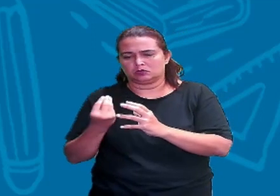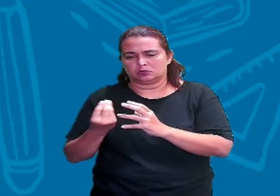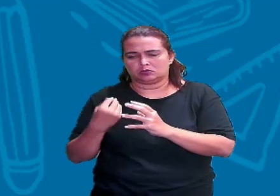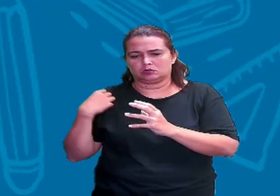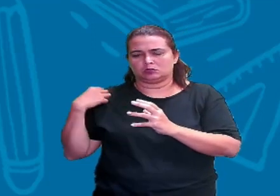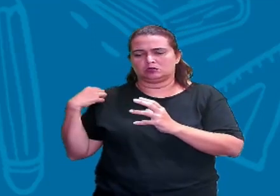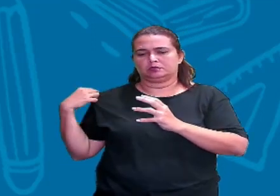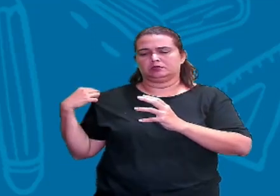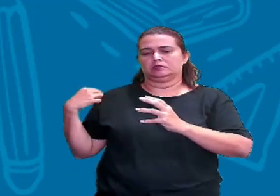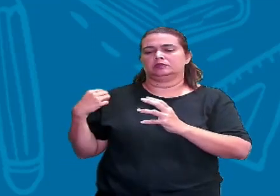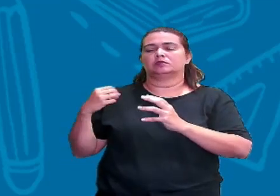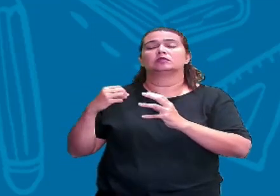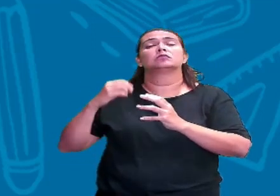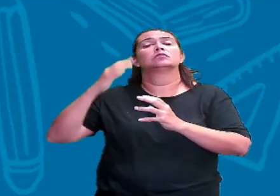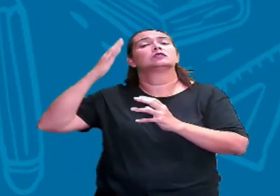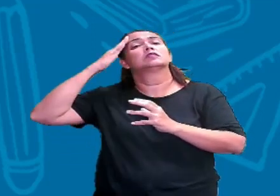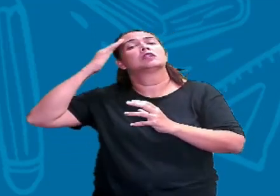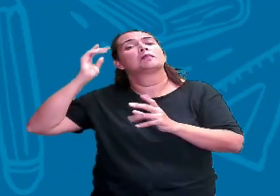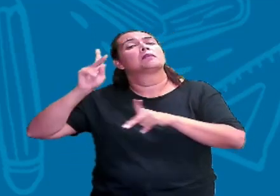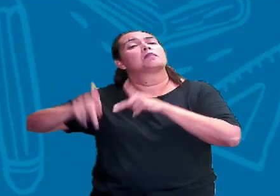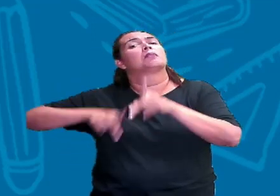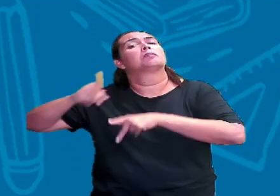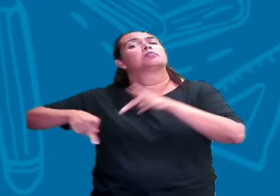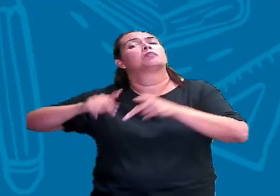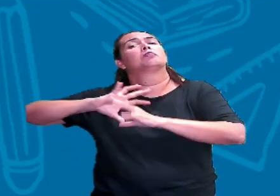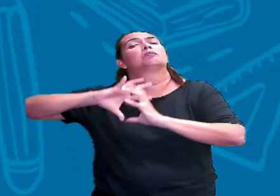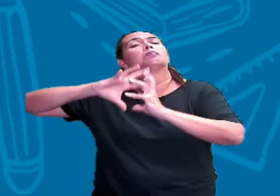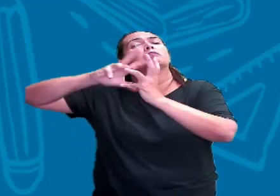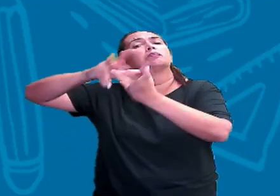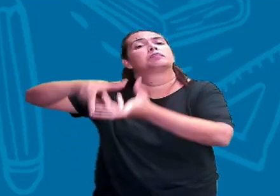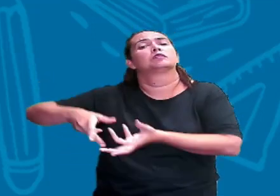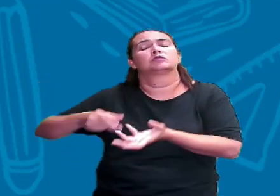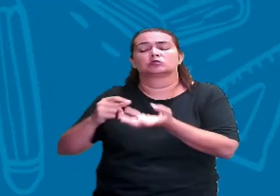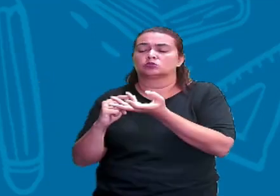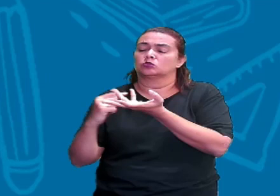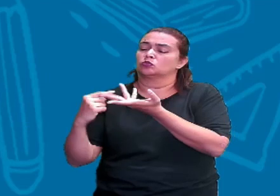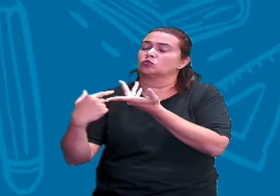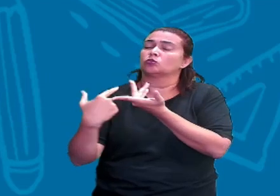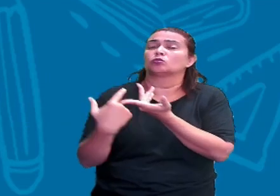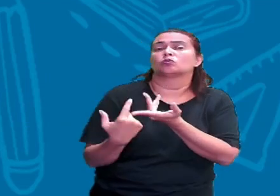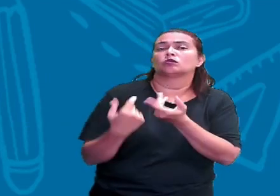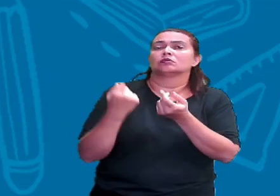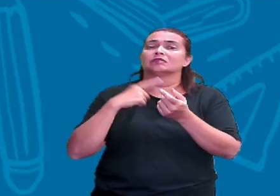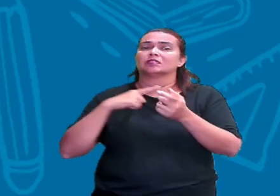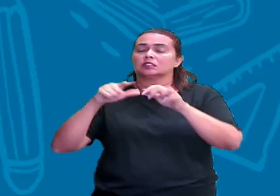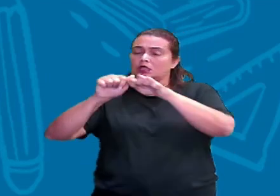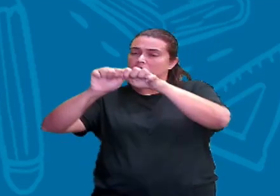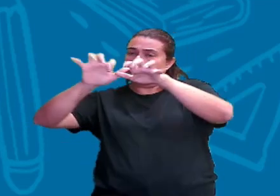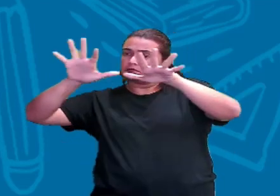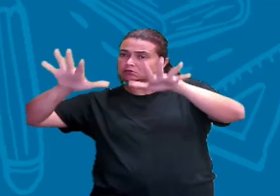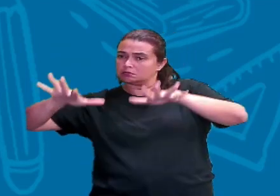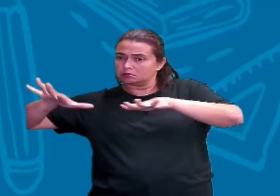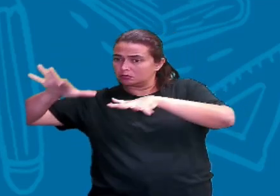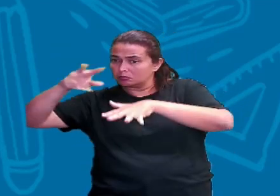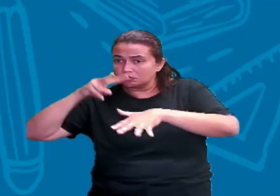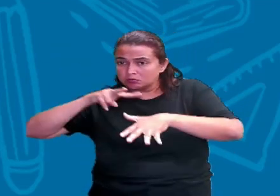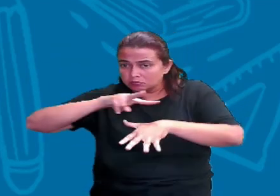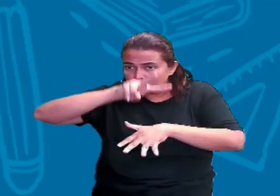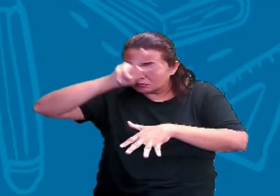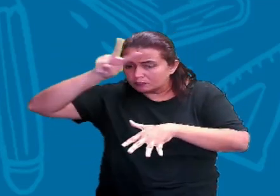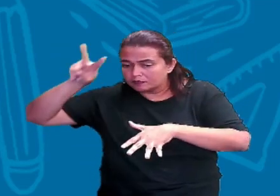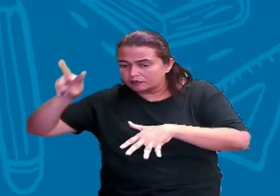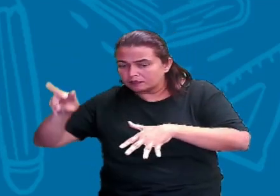como se distribui a população do mundo. Então, aqui a gente tem um planisfério, um planisfério que aqui